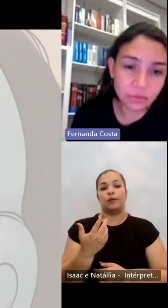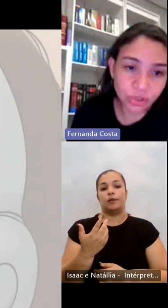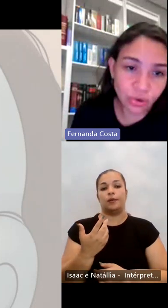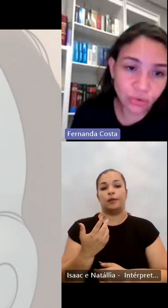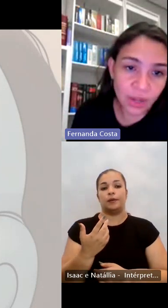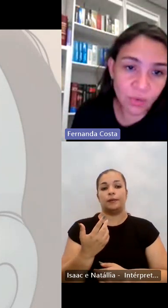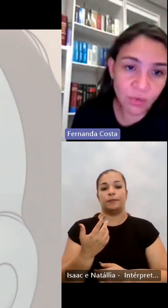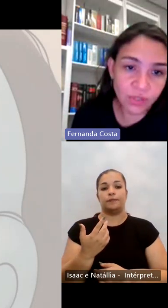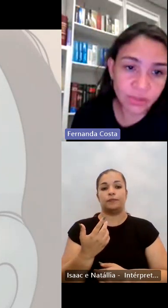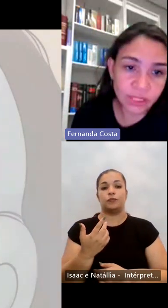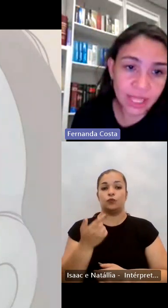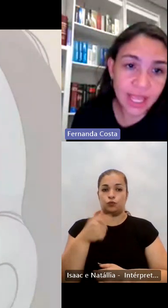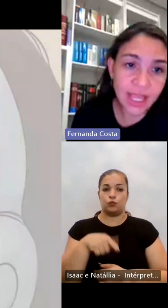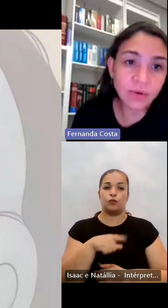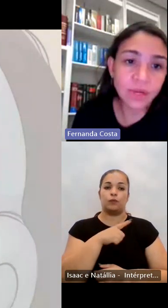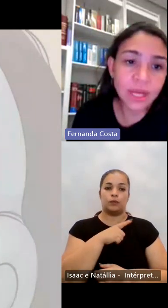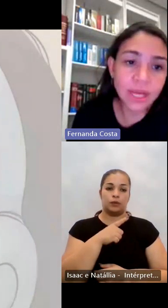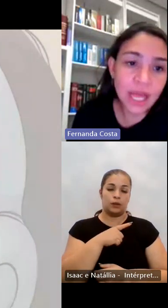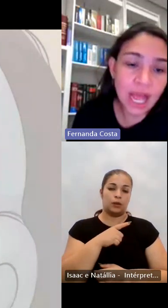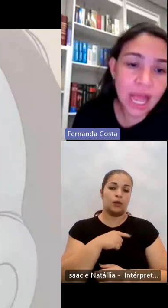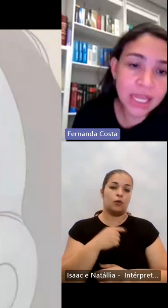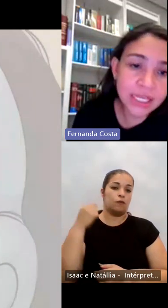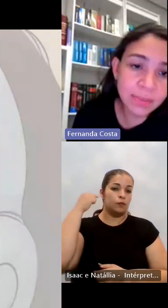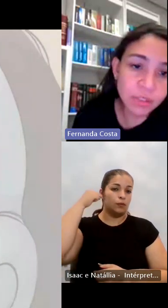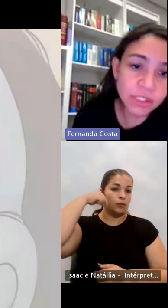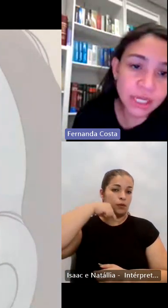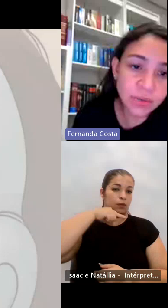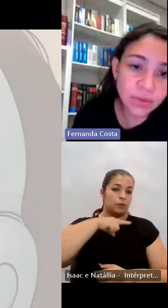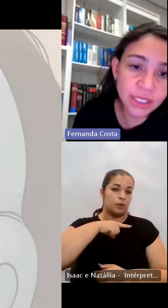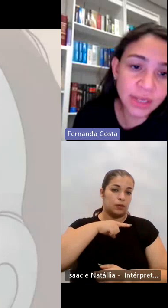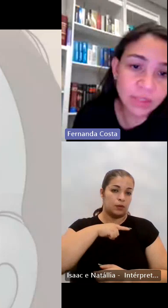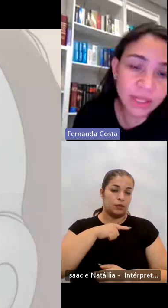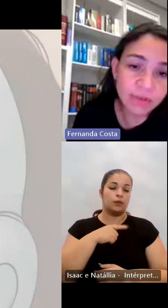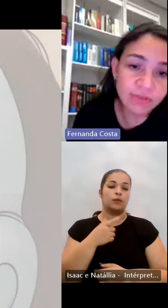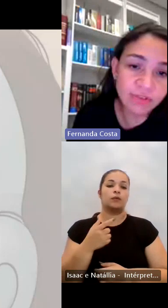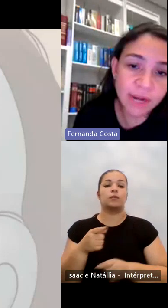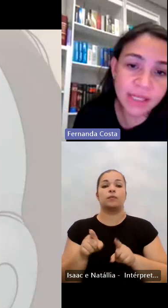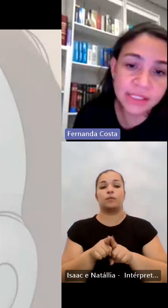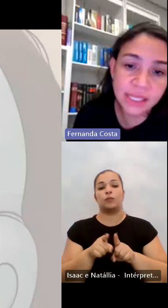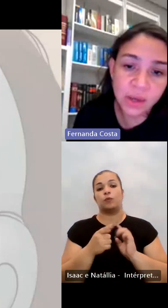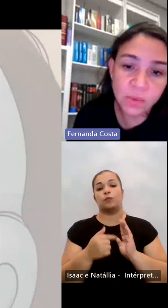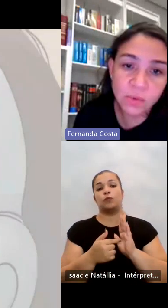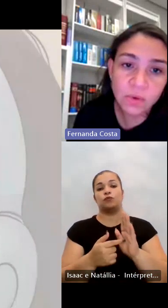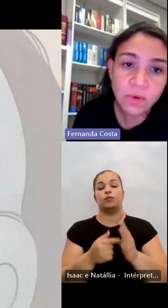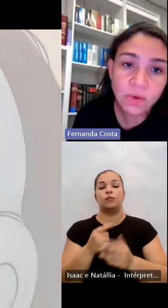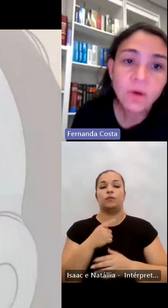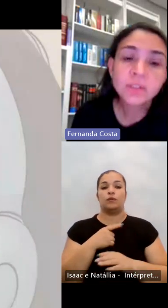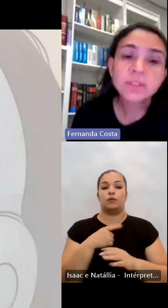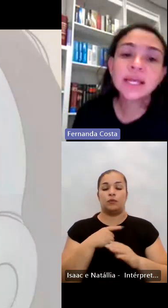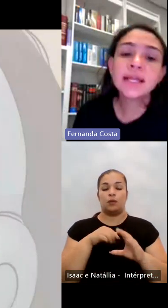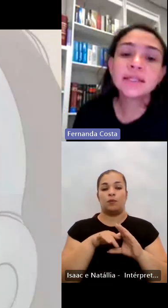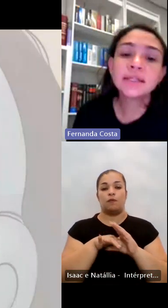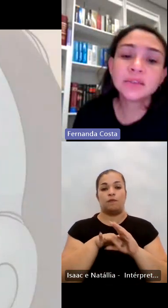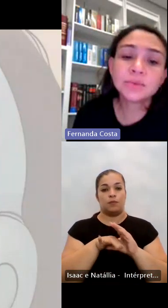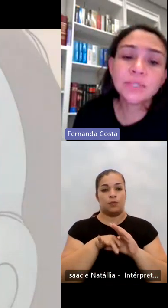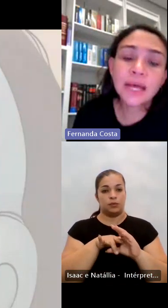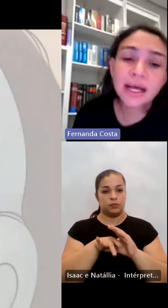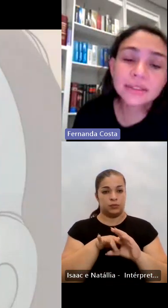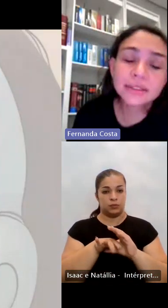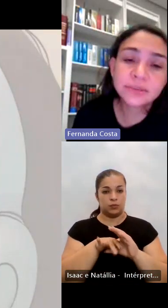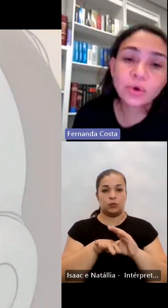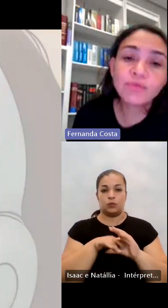Aqui, de novo, está o ouvido interno, aqui mostrando que eu tenho uma vibração, né,